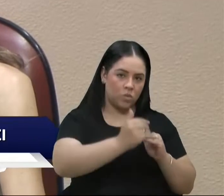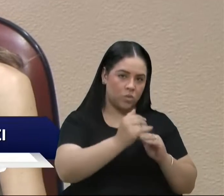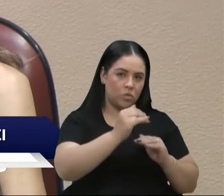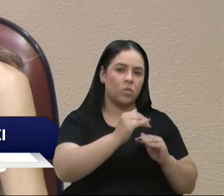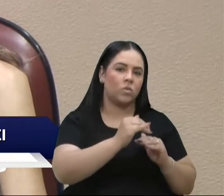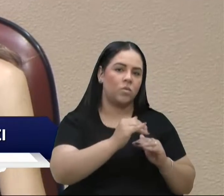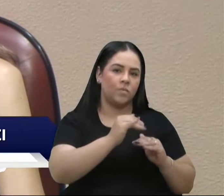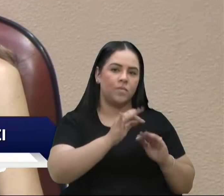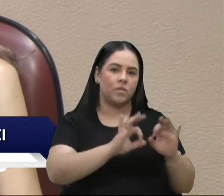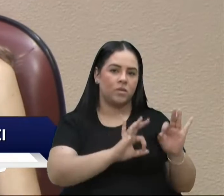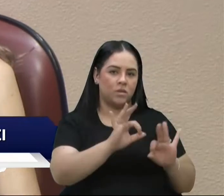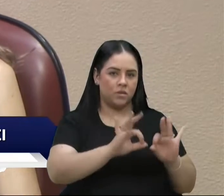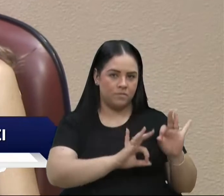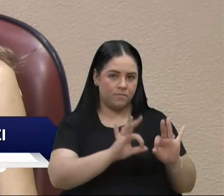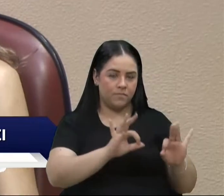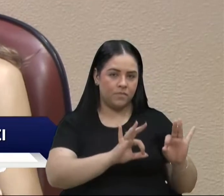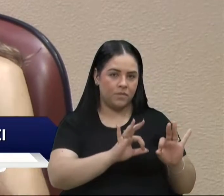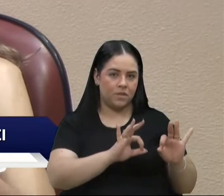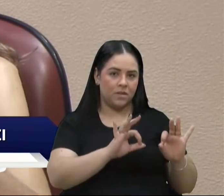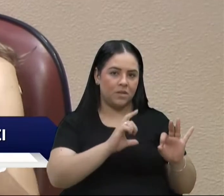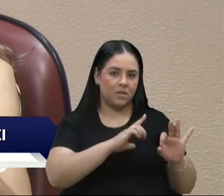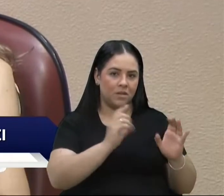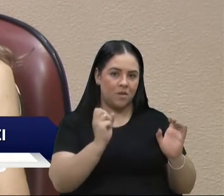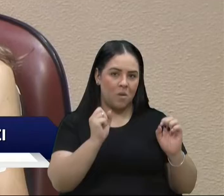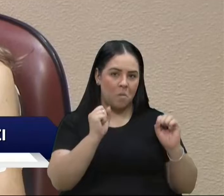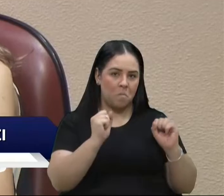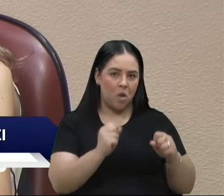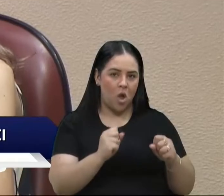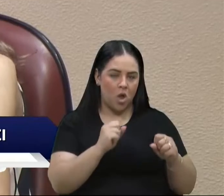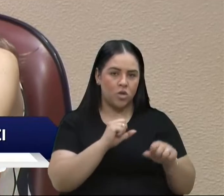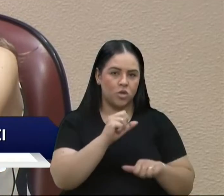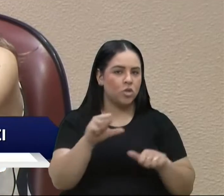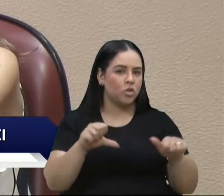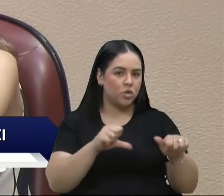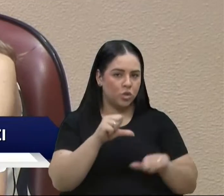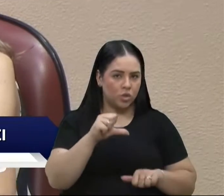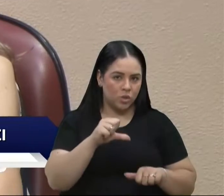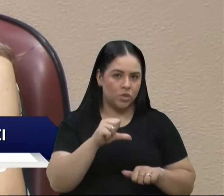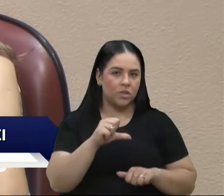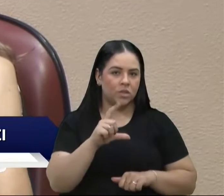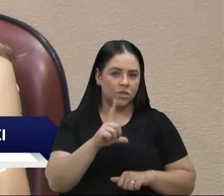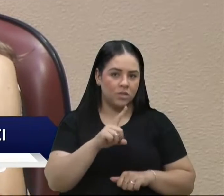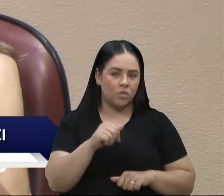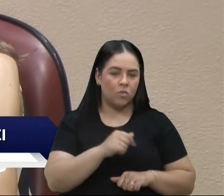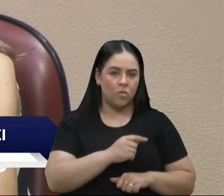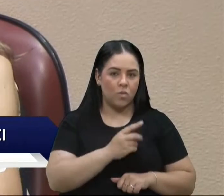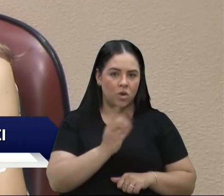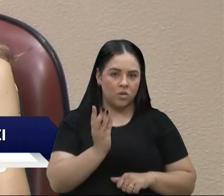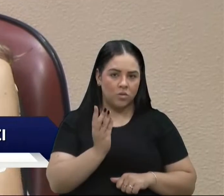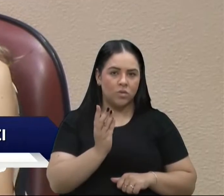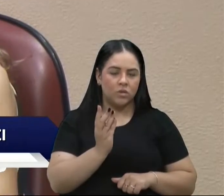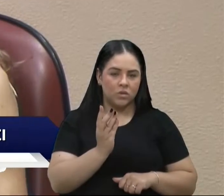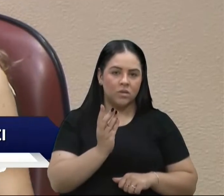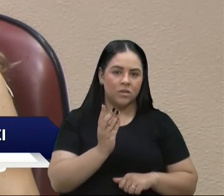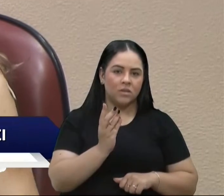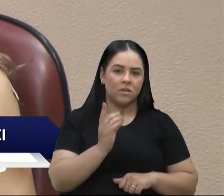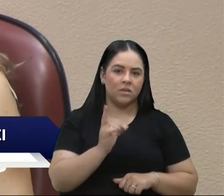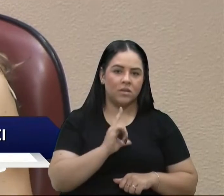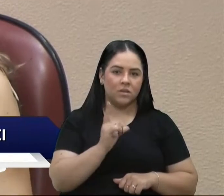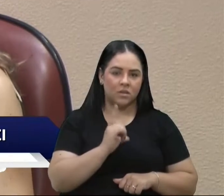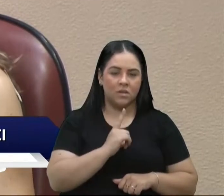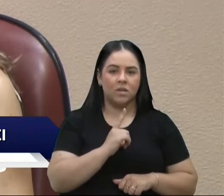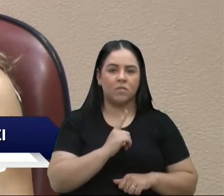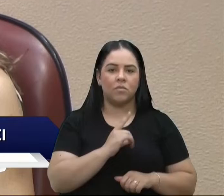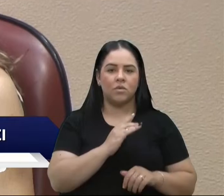de dívidas, a possibilidade era a troca desse valor, a permuta por imóveis